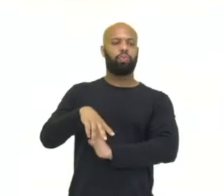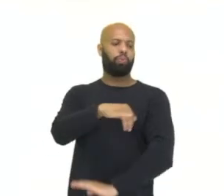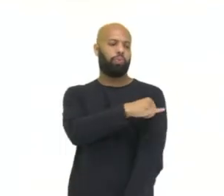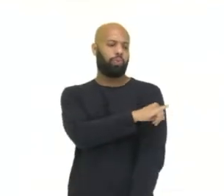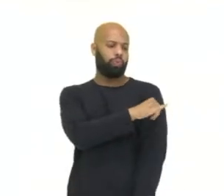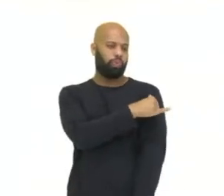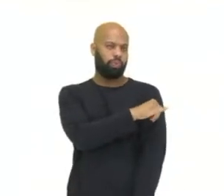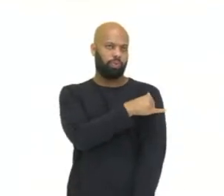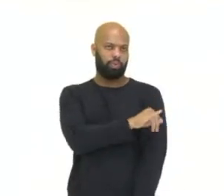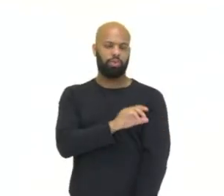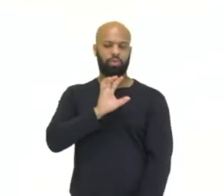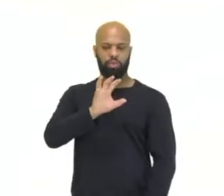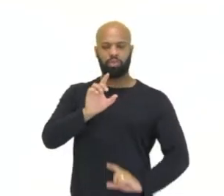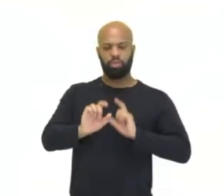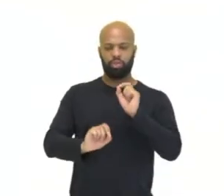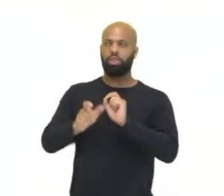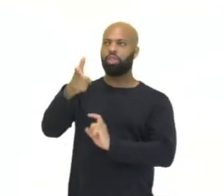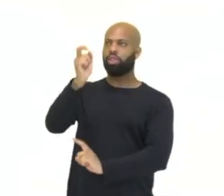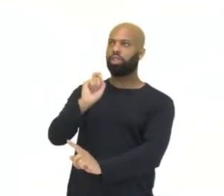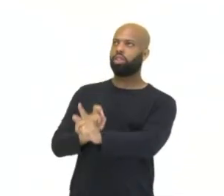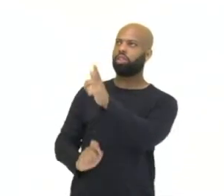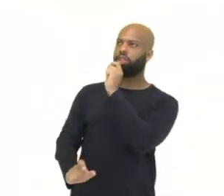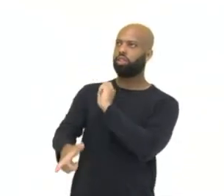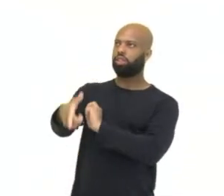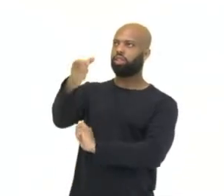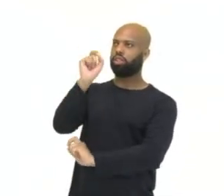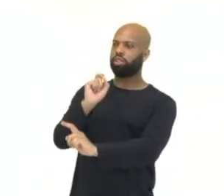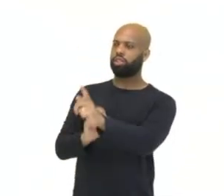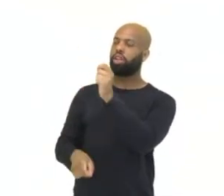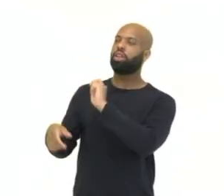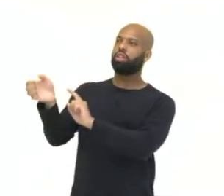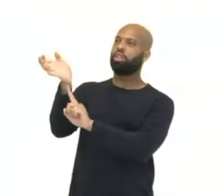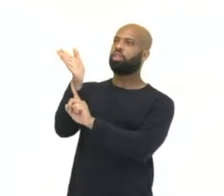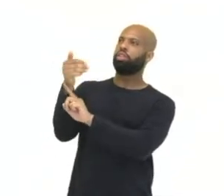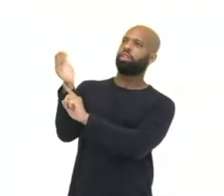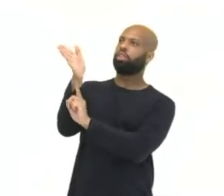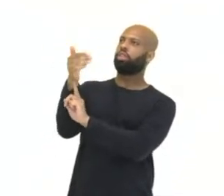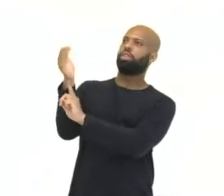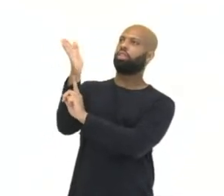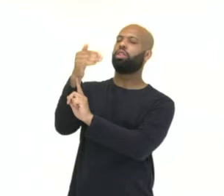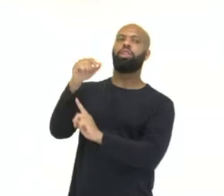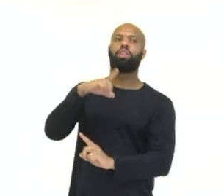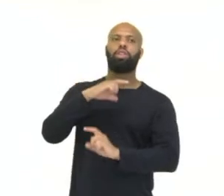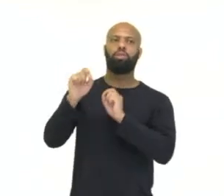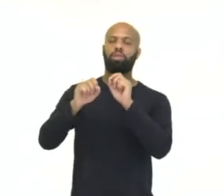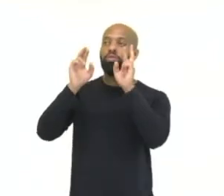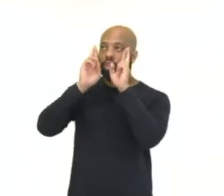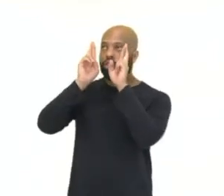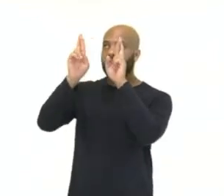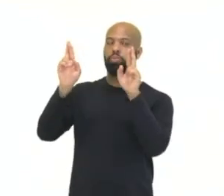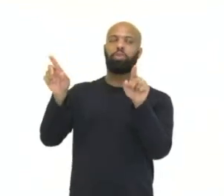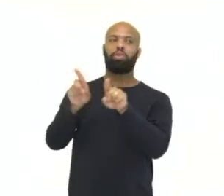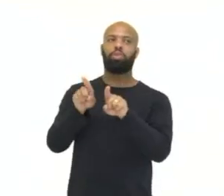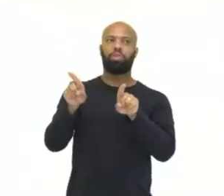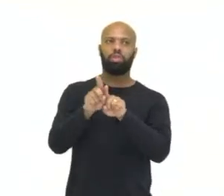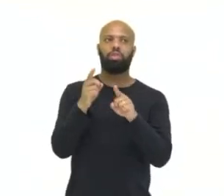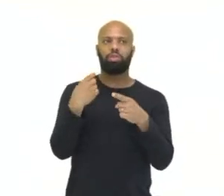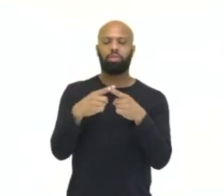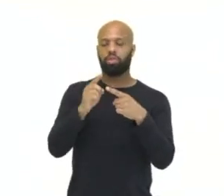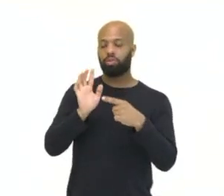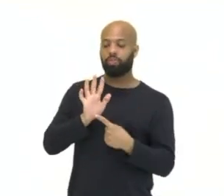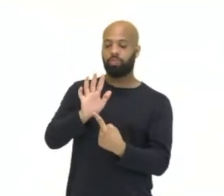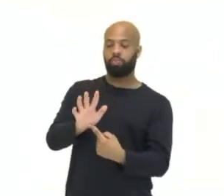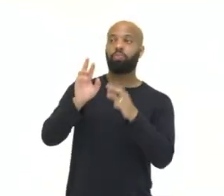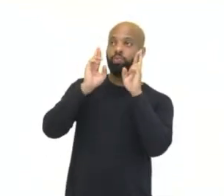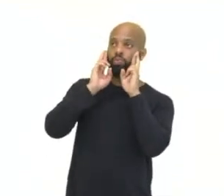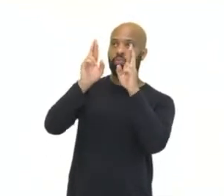de hasteamento da bandeira, que é uma cerimônia muito bonita, e onde a gente tem muito respeito, a gente externa o respeito ao